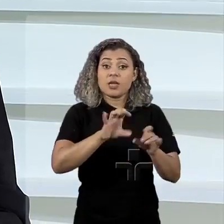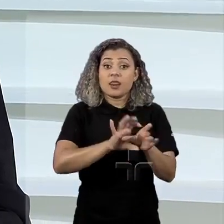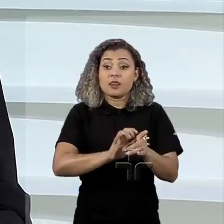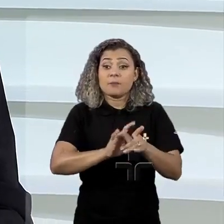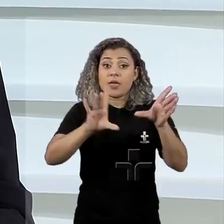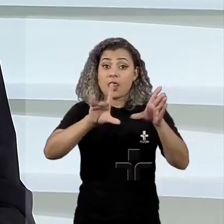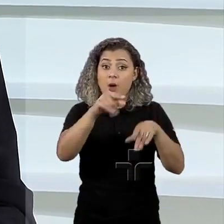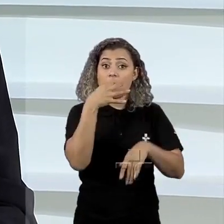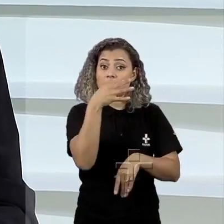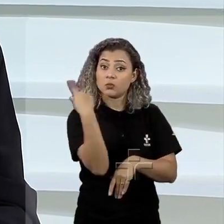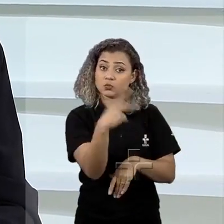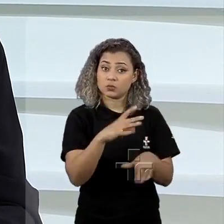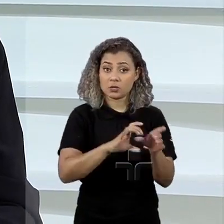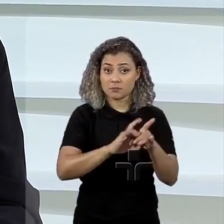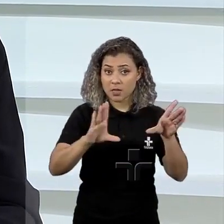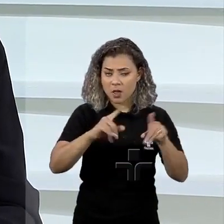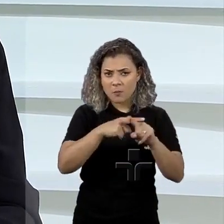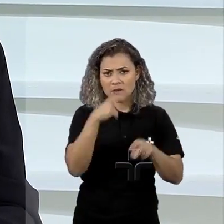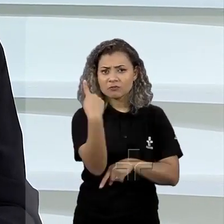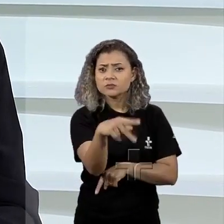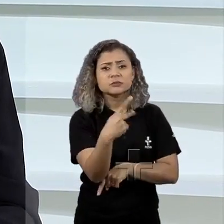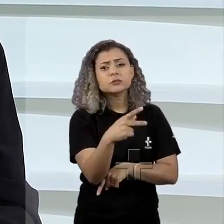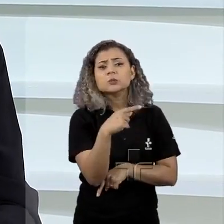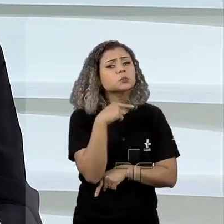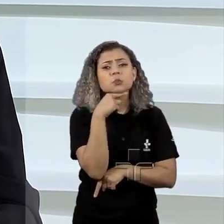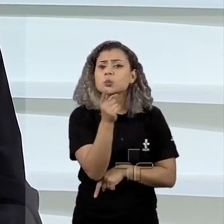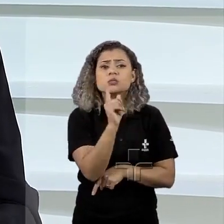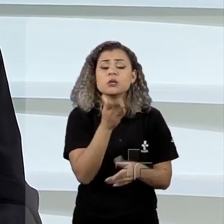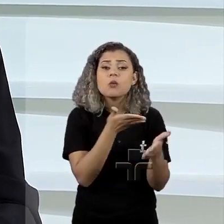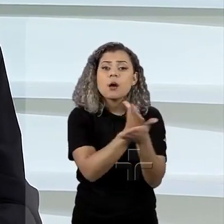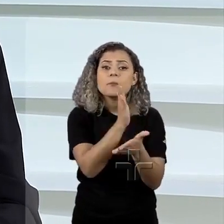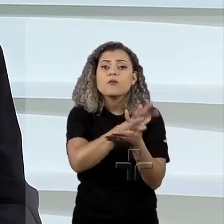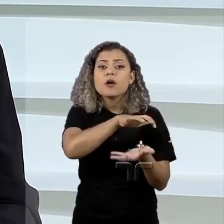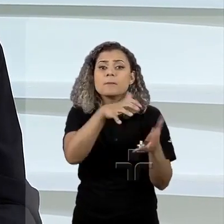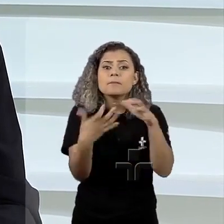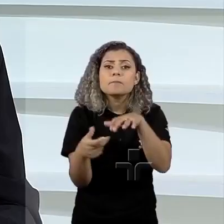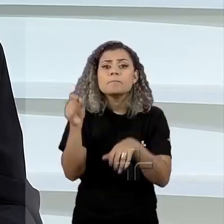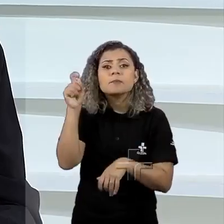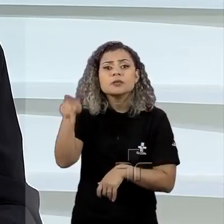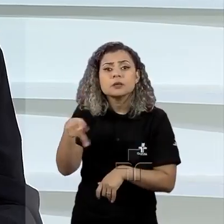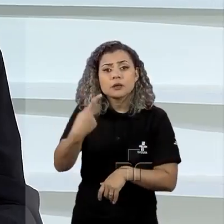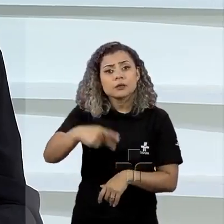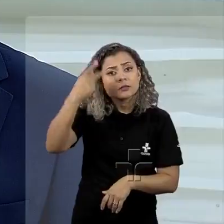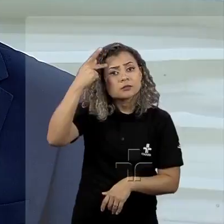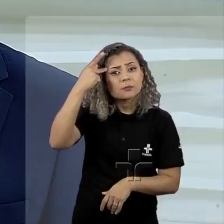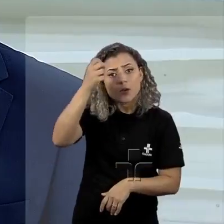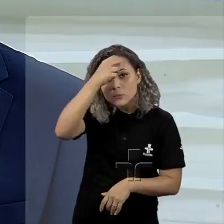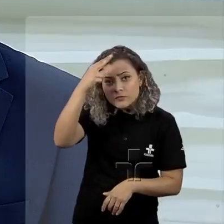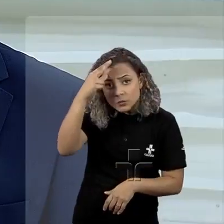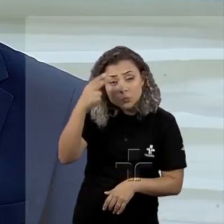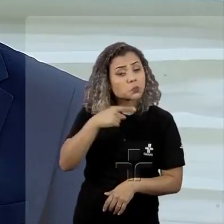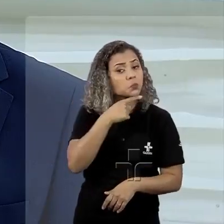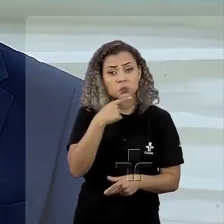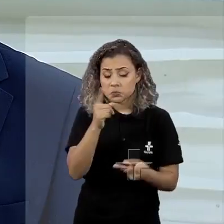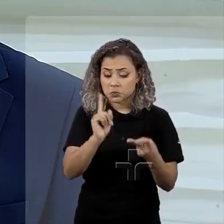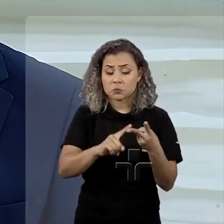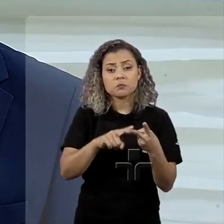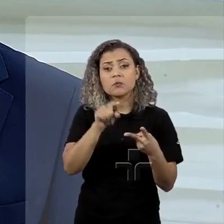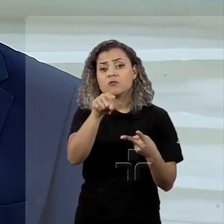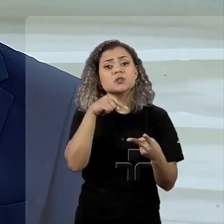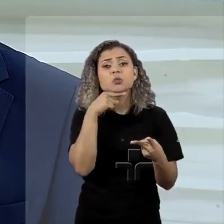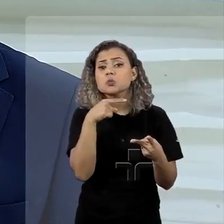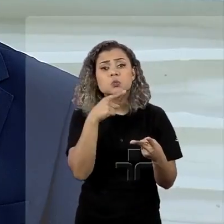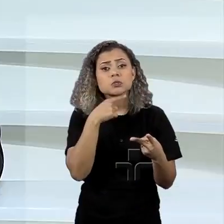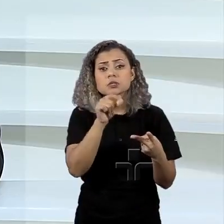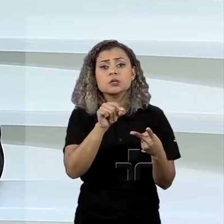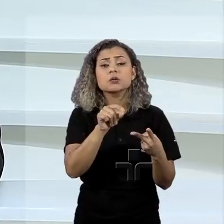plataforma liberal, mas, no entanto, o senhor não conseguiu aprovar a reforma da Previdência no município de São Paulo e nem conseguiu tirar as concessões, que eram